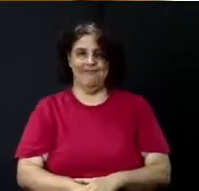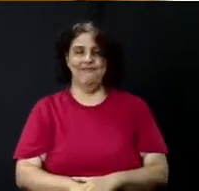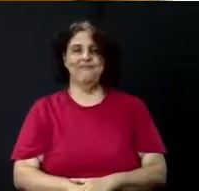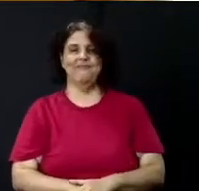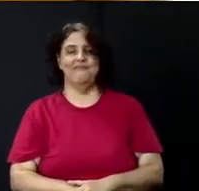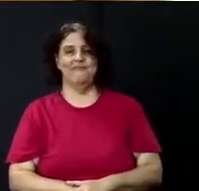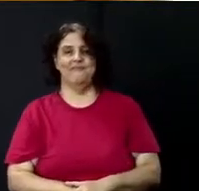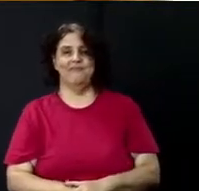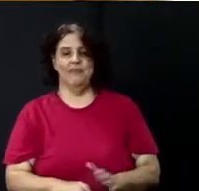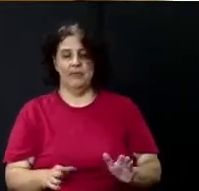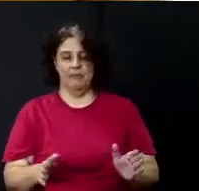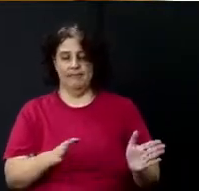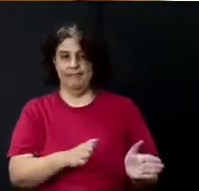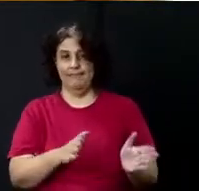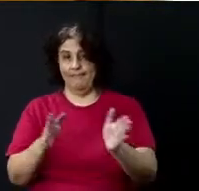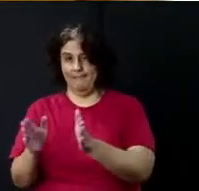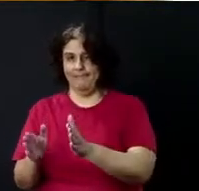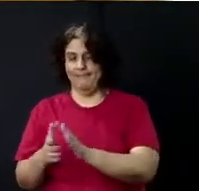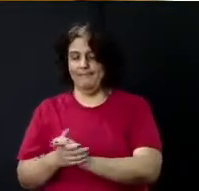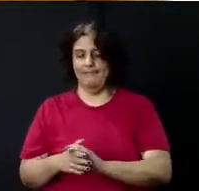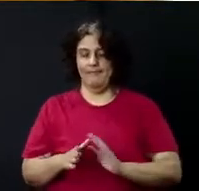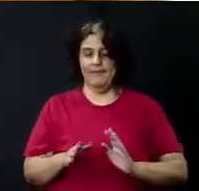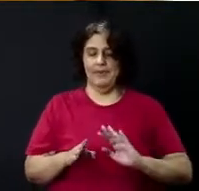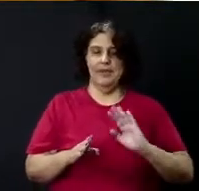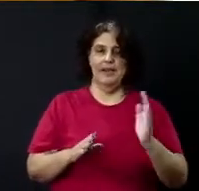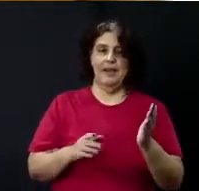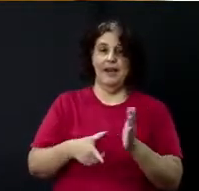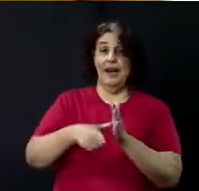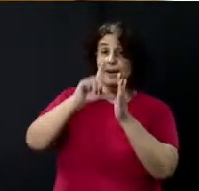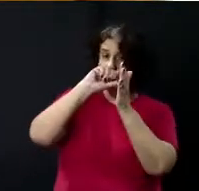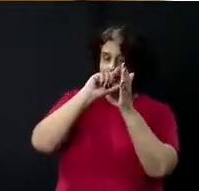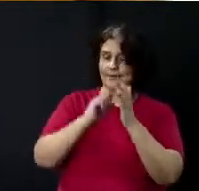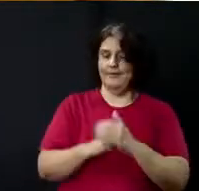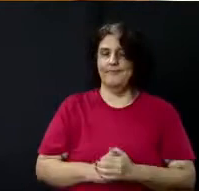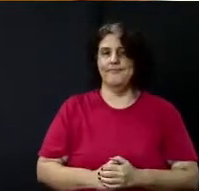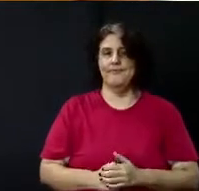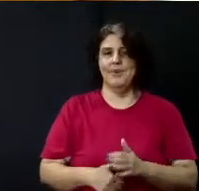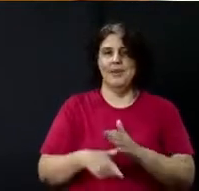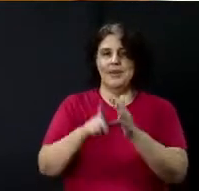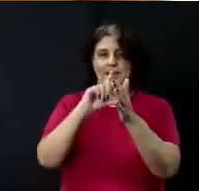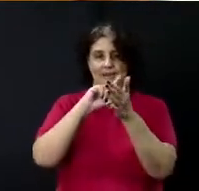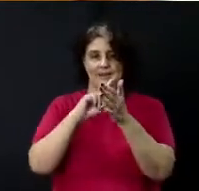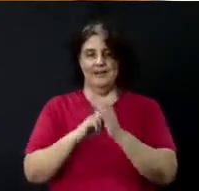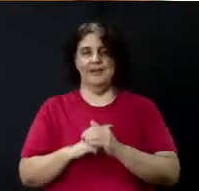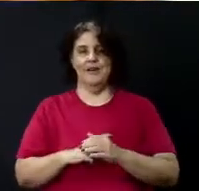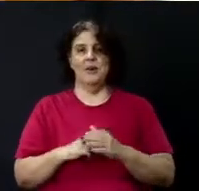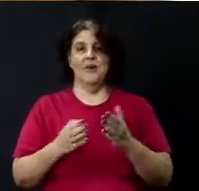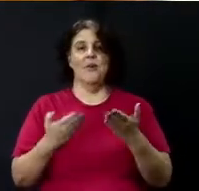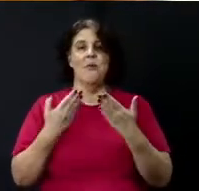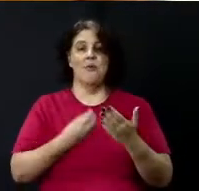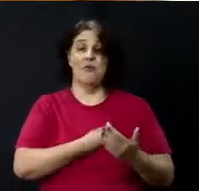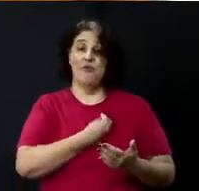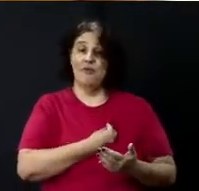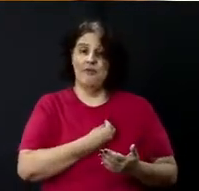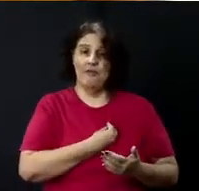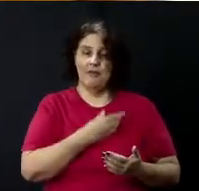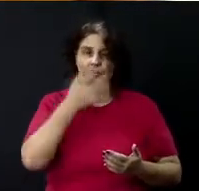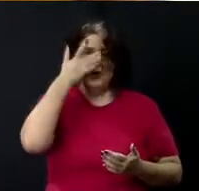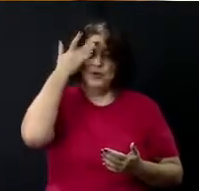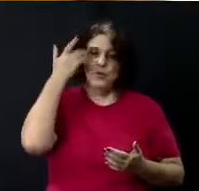ver o outro lado. Uma coisa então é antes de ver. Como vive alguém antes de ver?